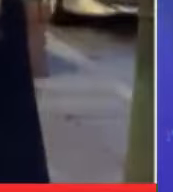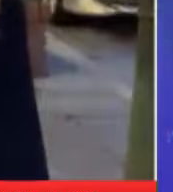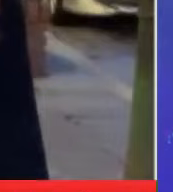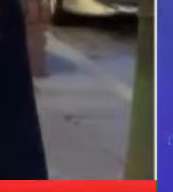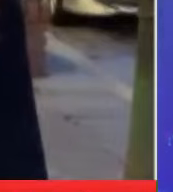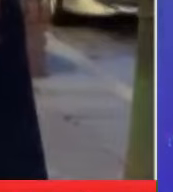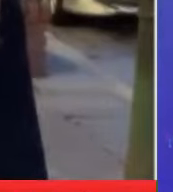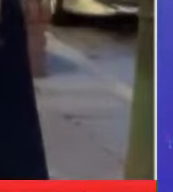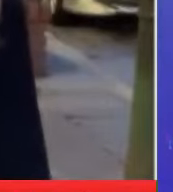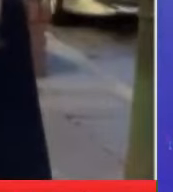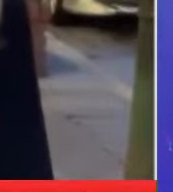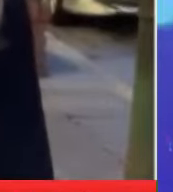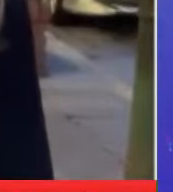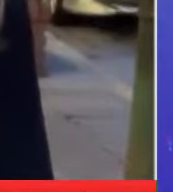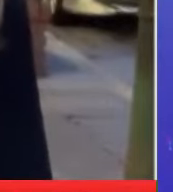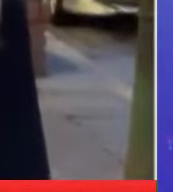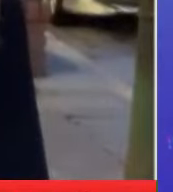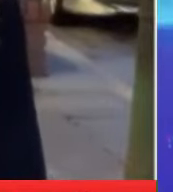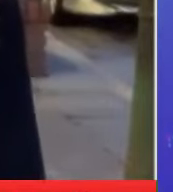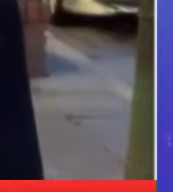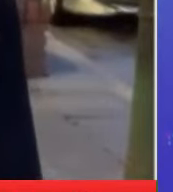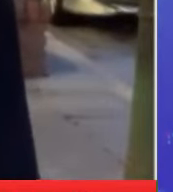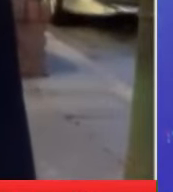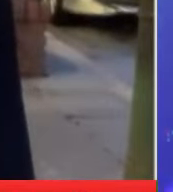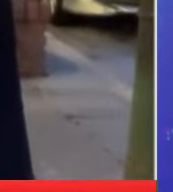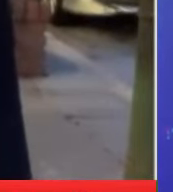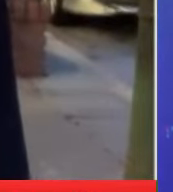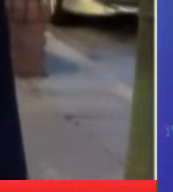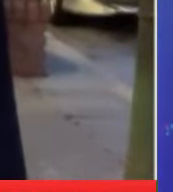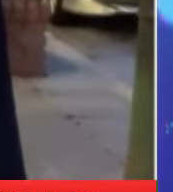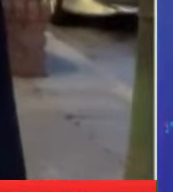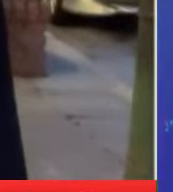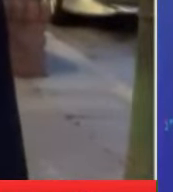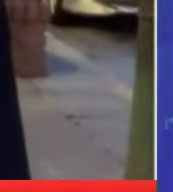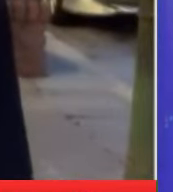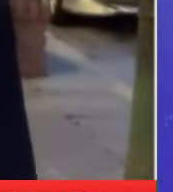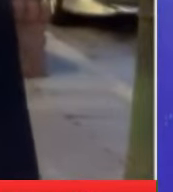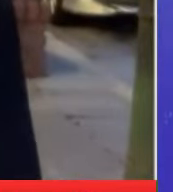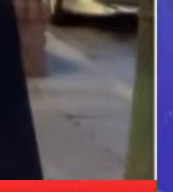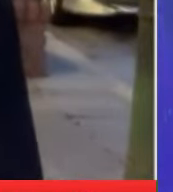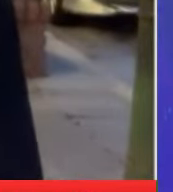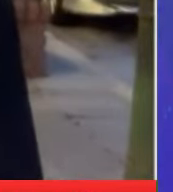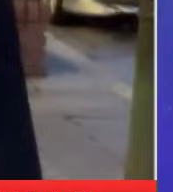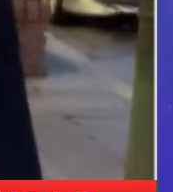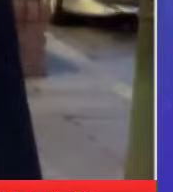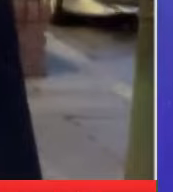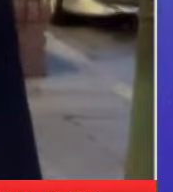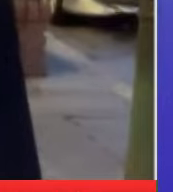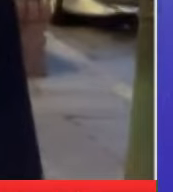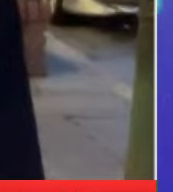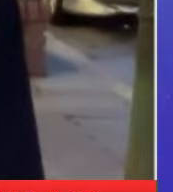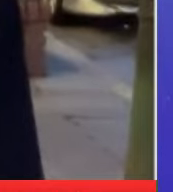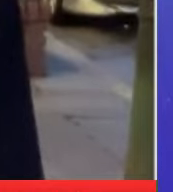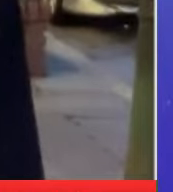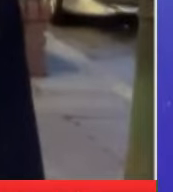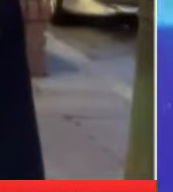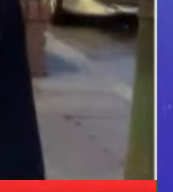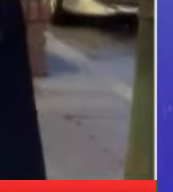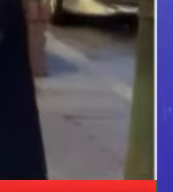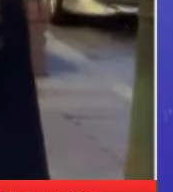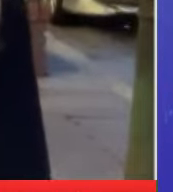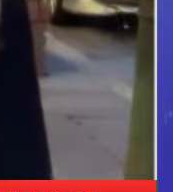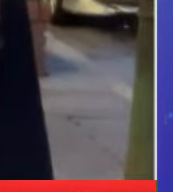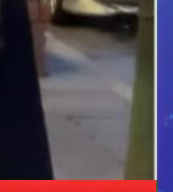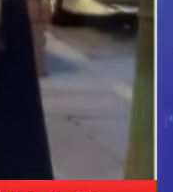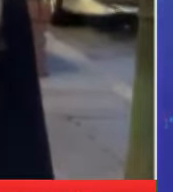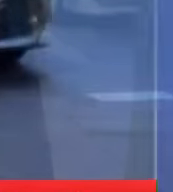Oi, Leandro, boa noite. Foram anunciadas agora de tarde várias mudanças, então, no gabinete ministerial de Nicolás